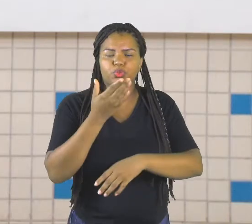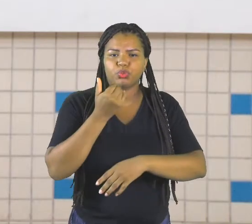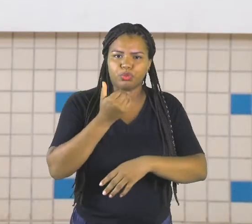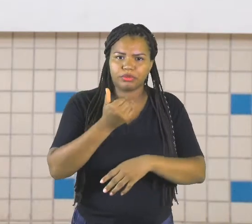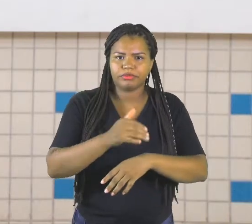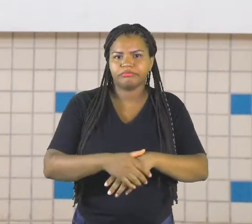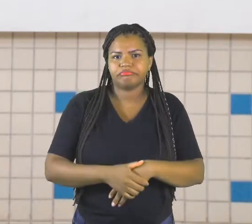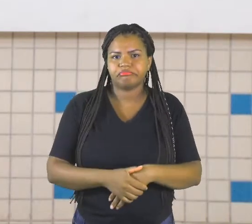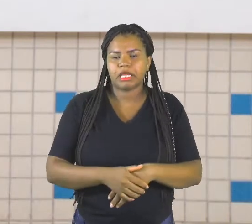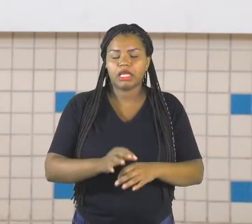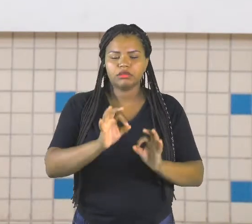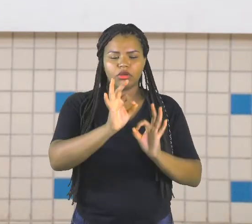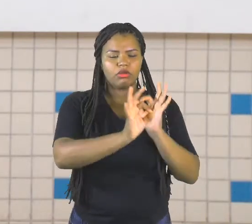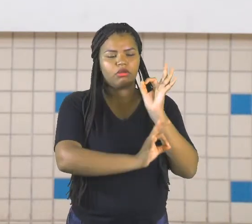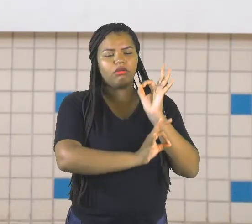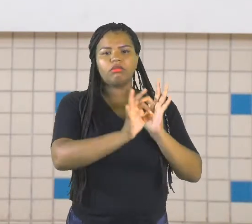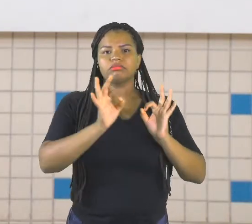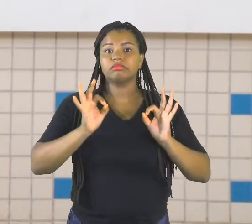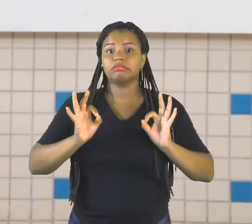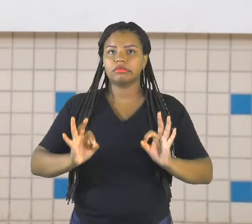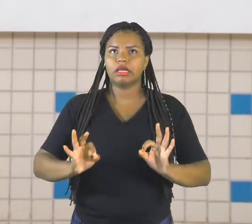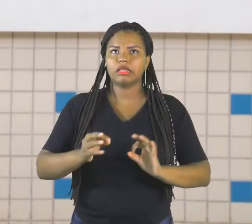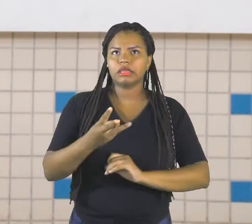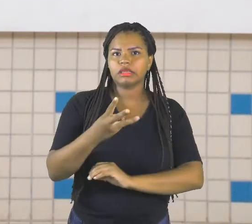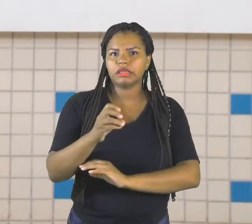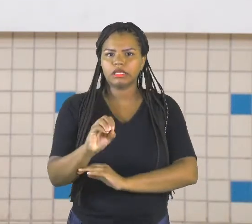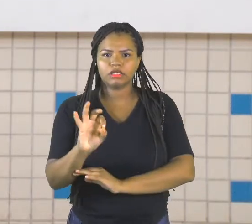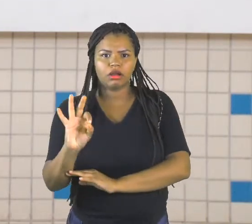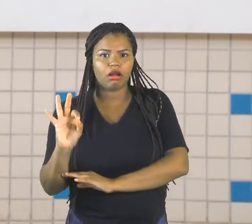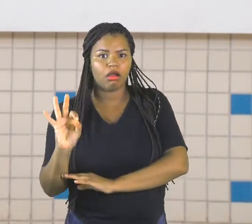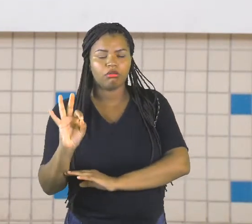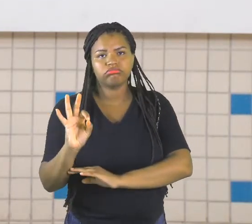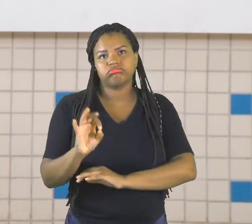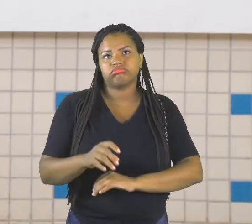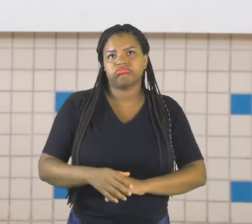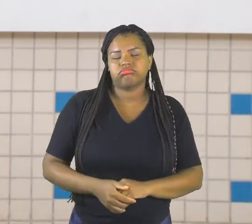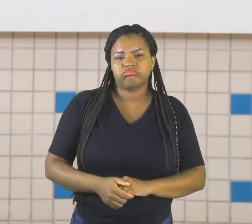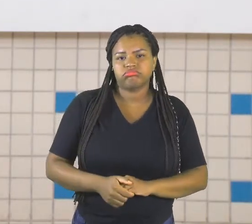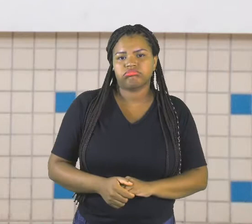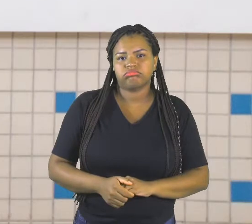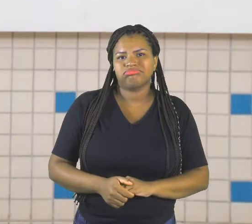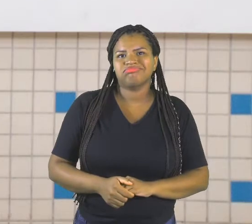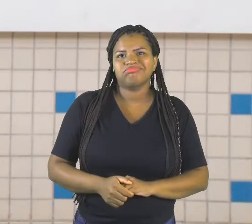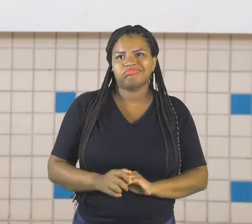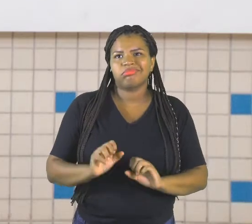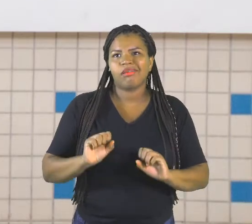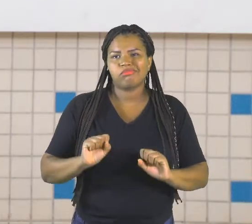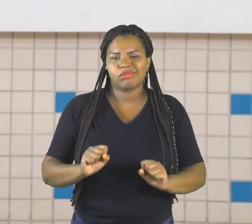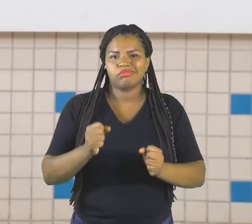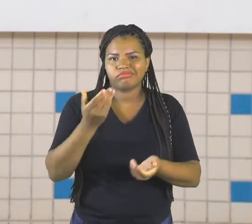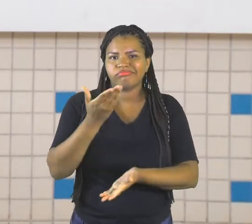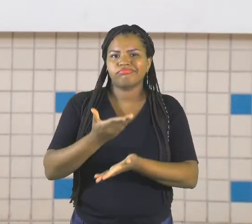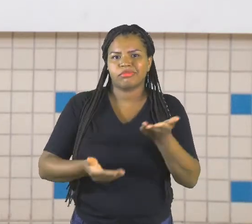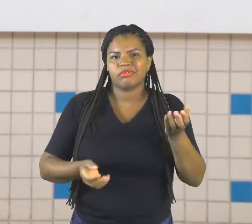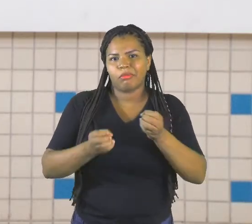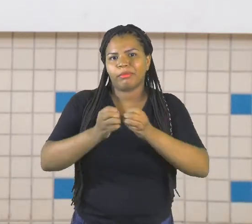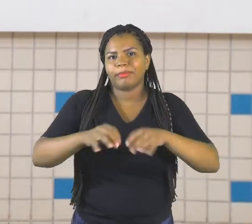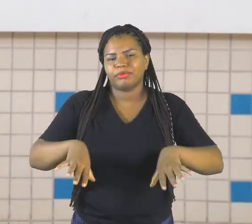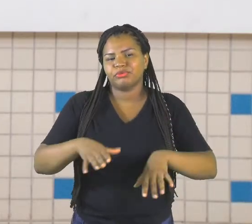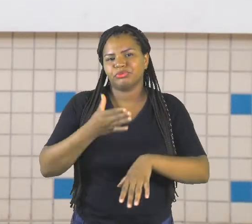temperatura ambiente de 30 graus, eles acabam estragando mais rapidamente.